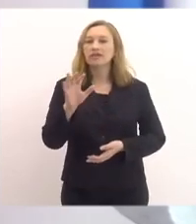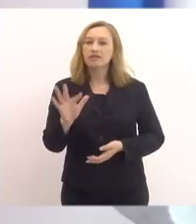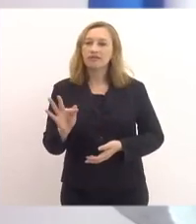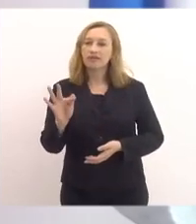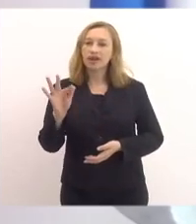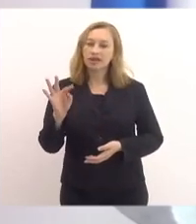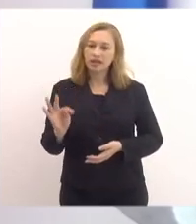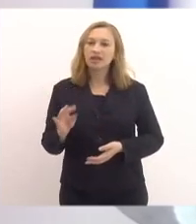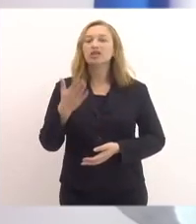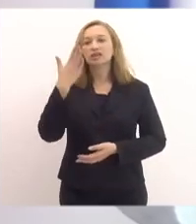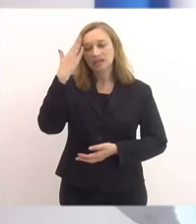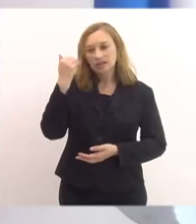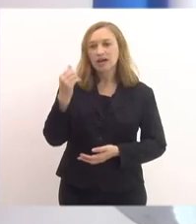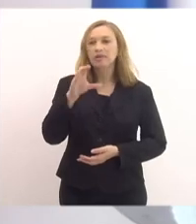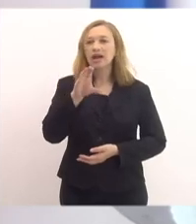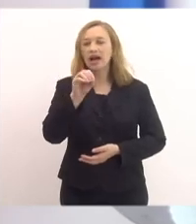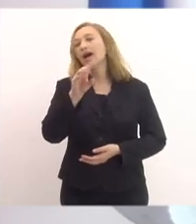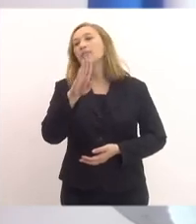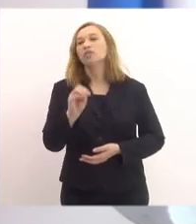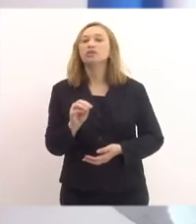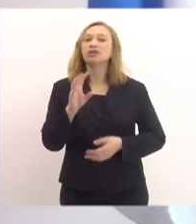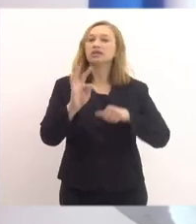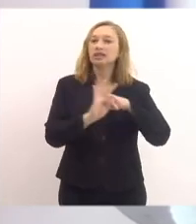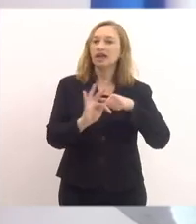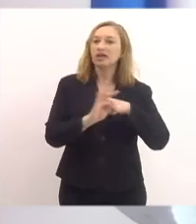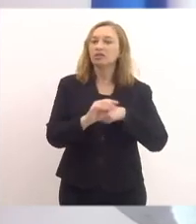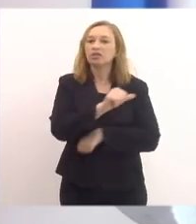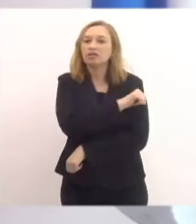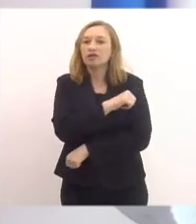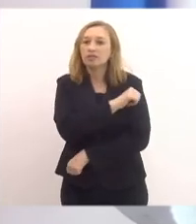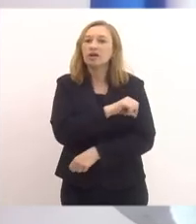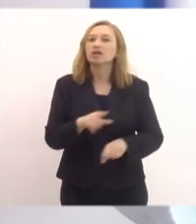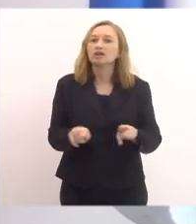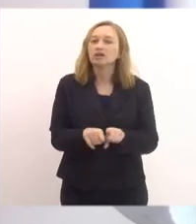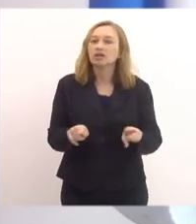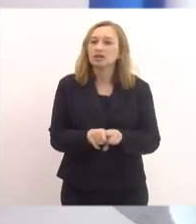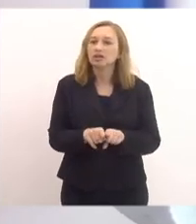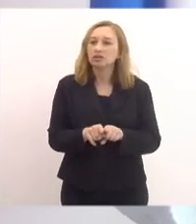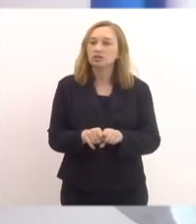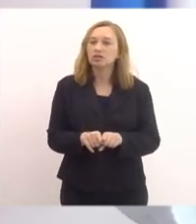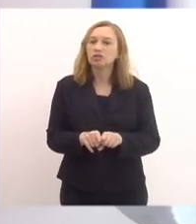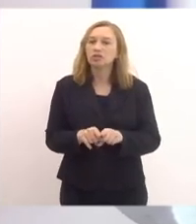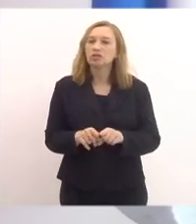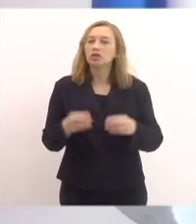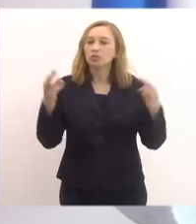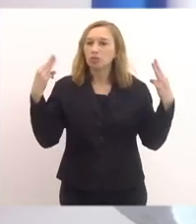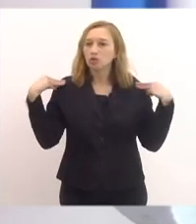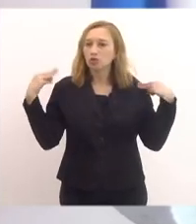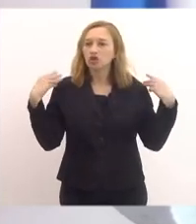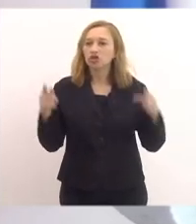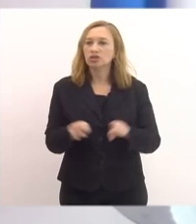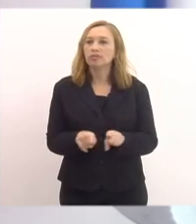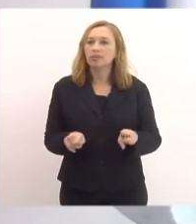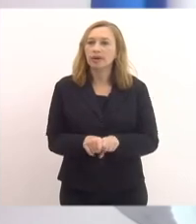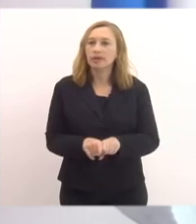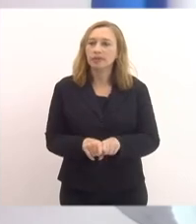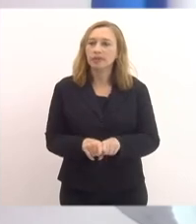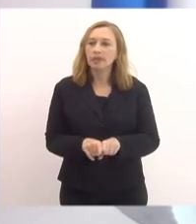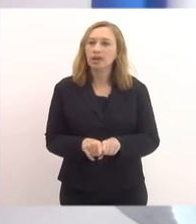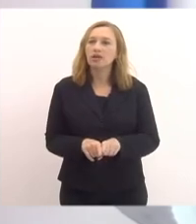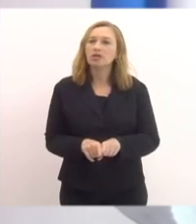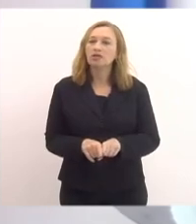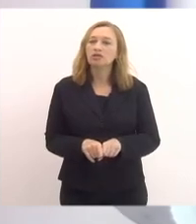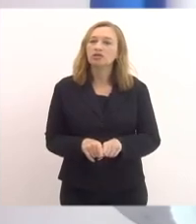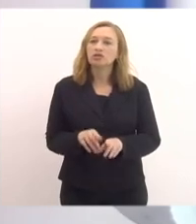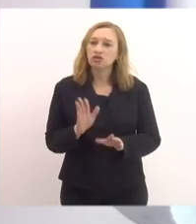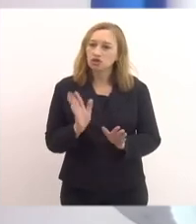para os cabos e técnicos de enfermagem e para superar a questão de motoristas. Certo. A gente, uma vez estabelecido,